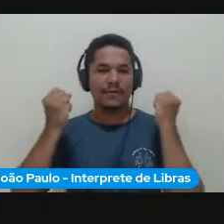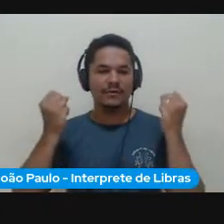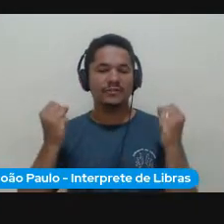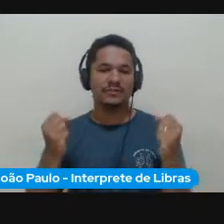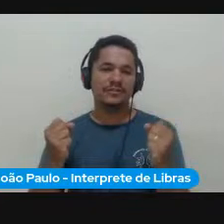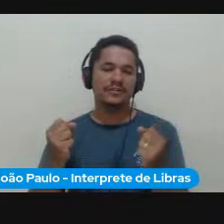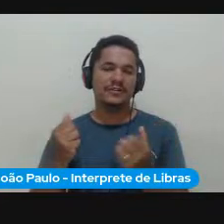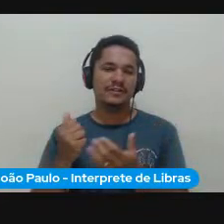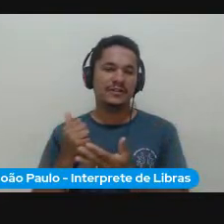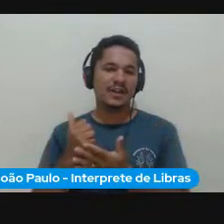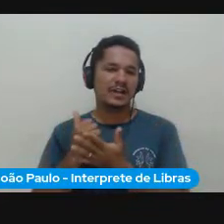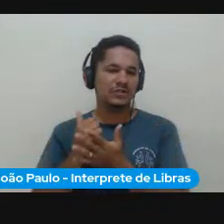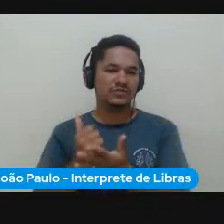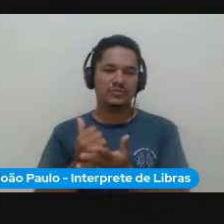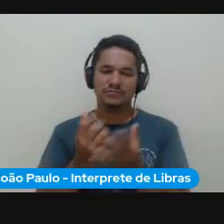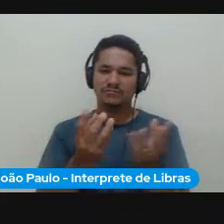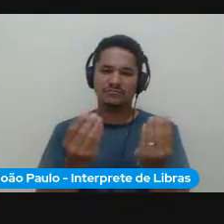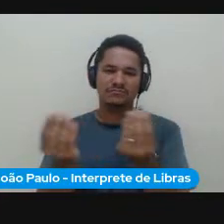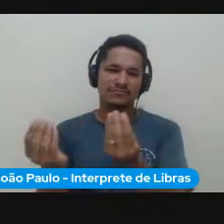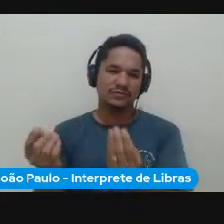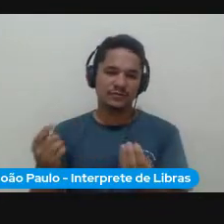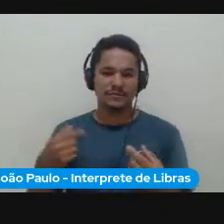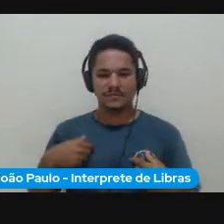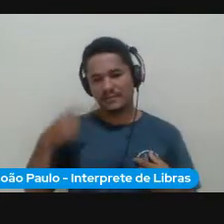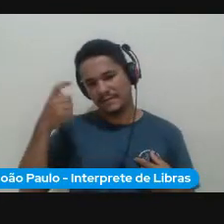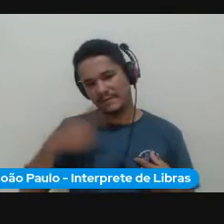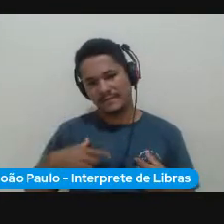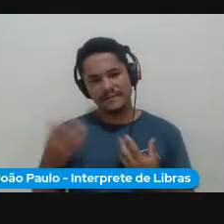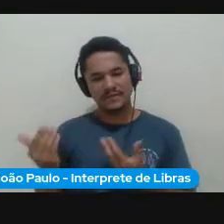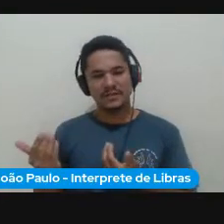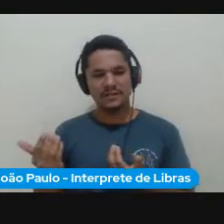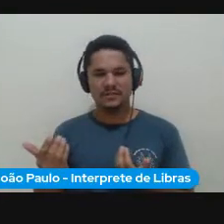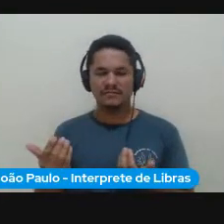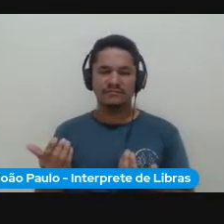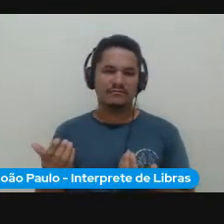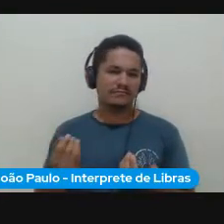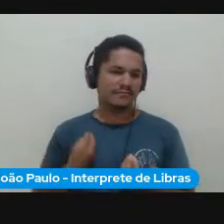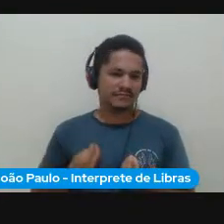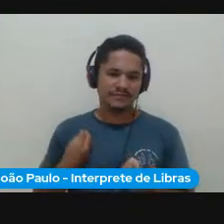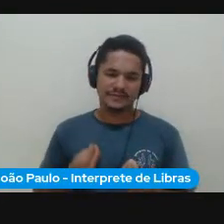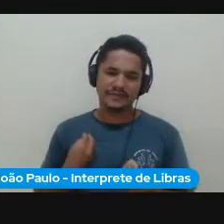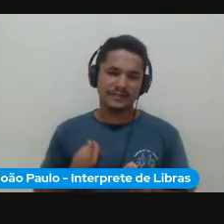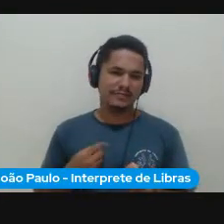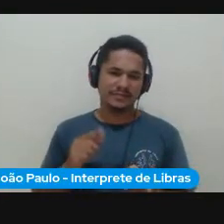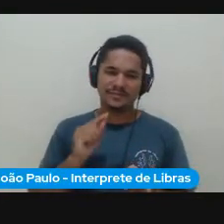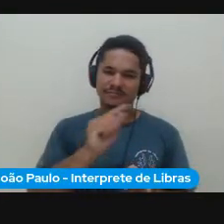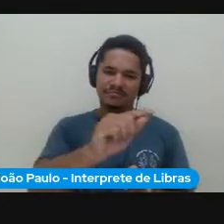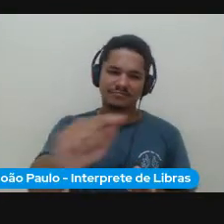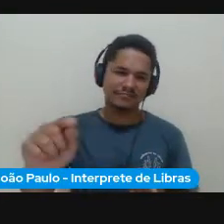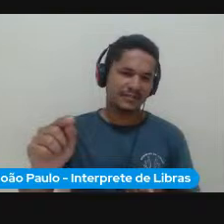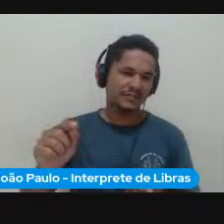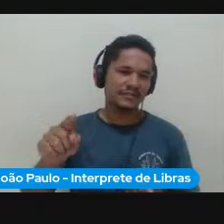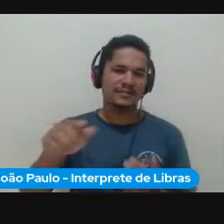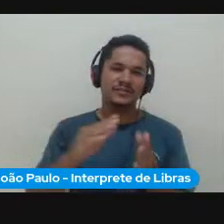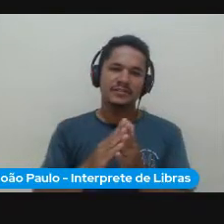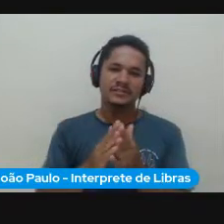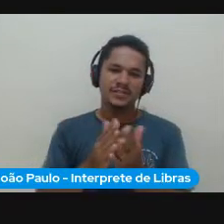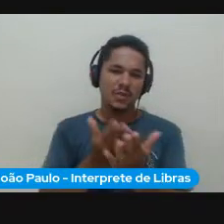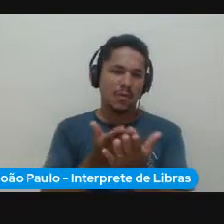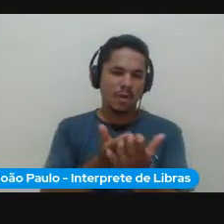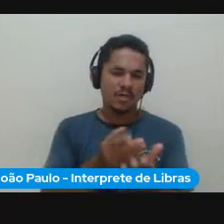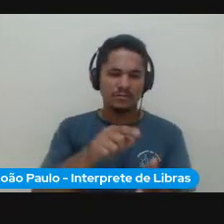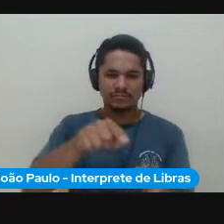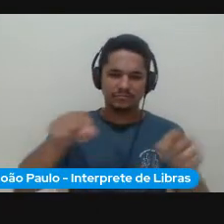né? Não só a minha, mas também acredito que a vida de muitos, como vocês que estão aí na sala de aula uma hora dessa, ou aqueles